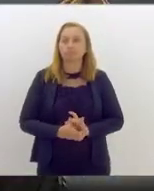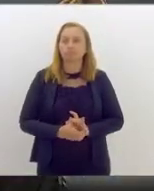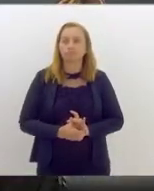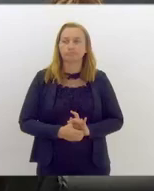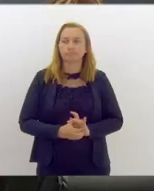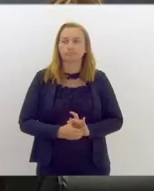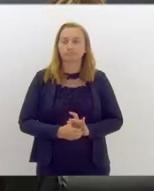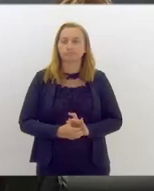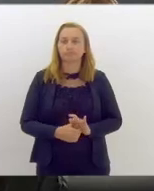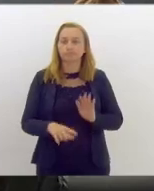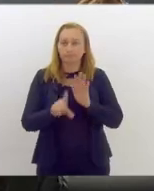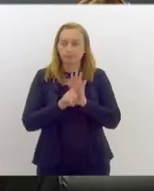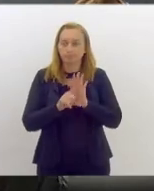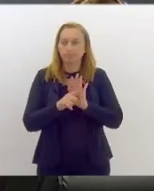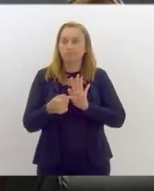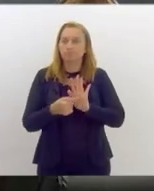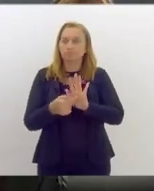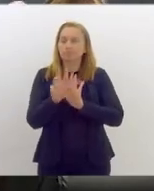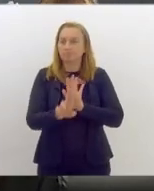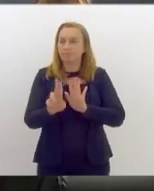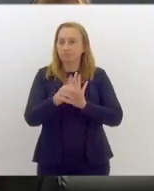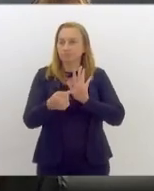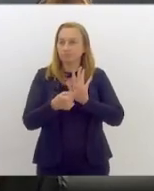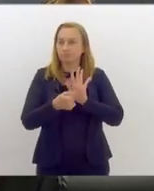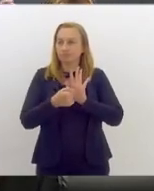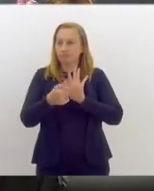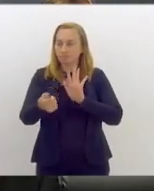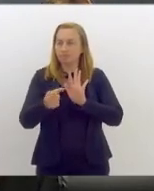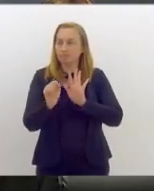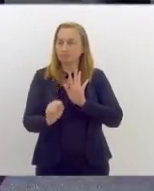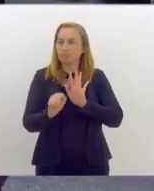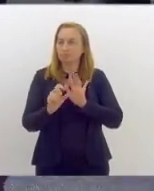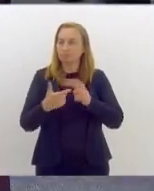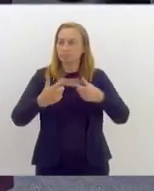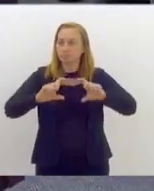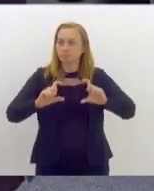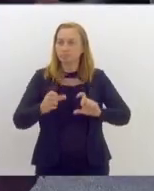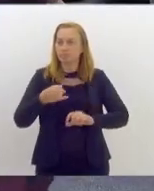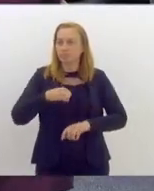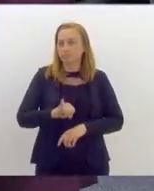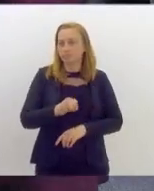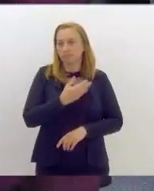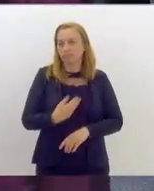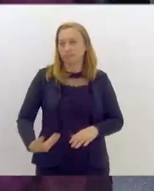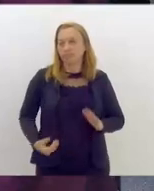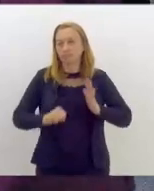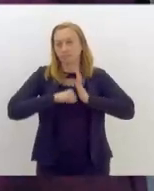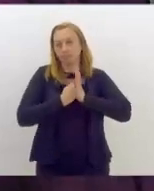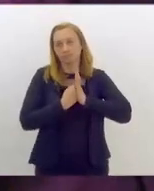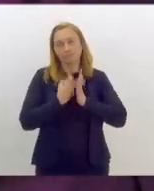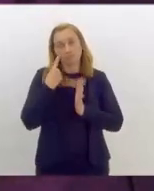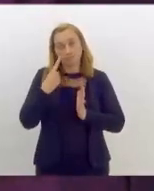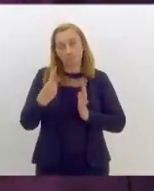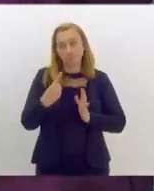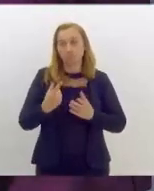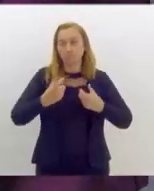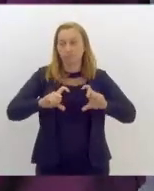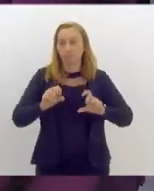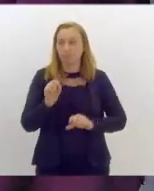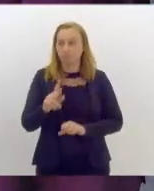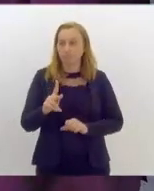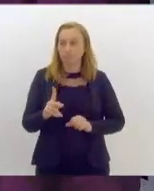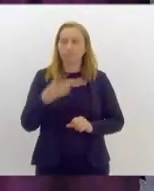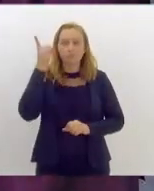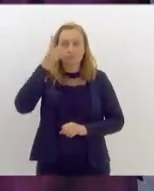vamos usar esse a gente põe no parágrafo se o governador de ver tá a gente vai fazendo parágrafo Ok